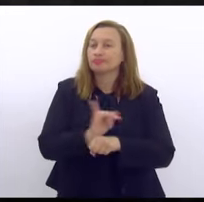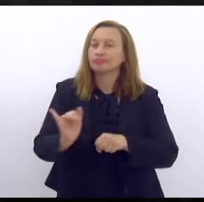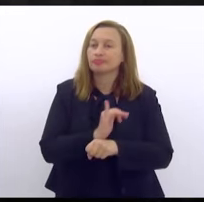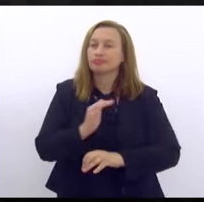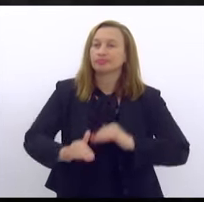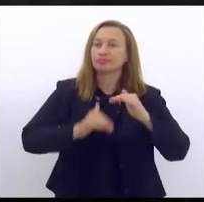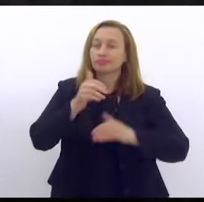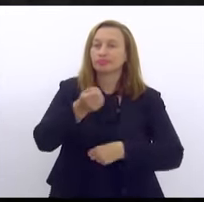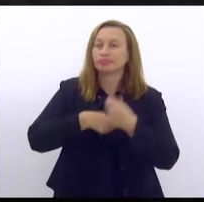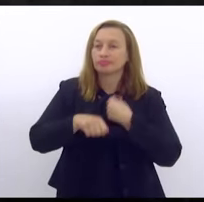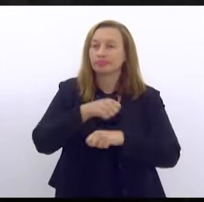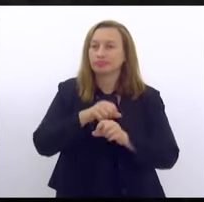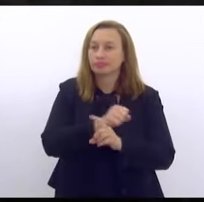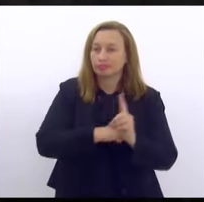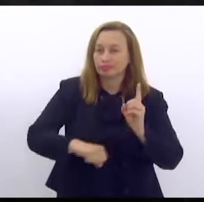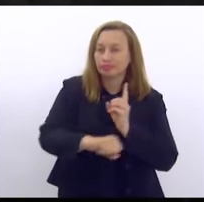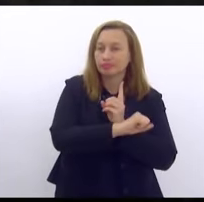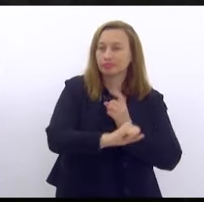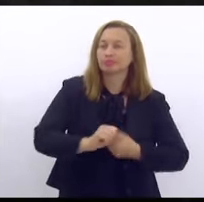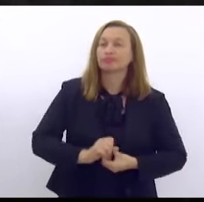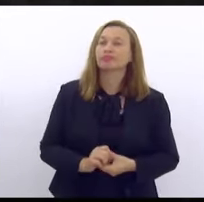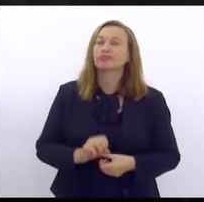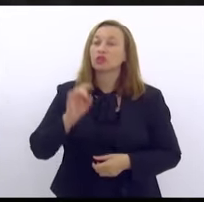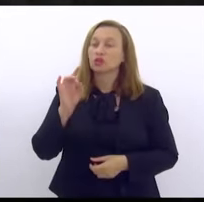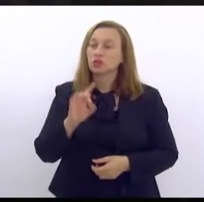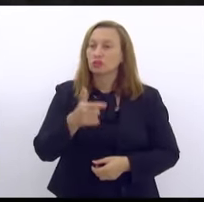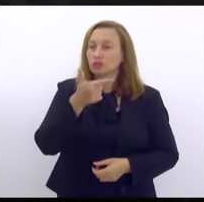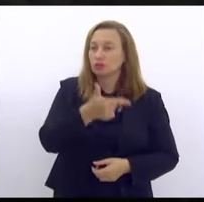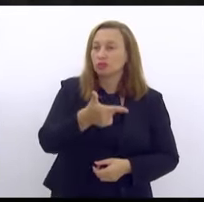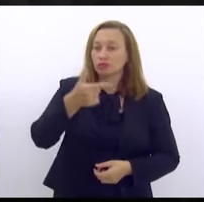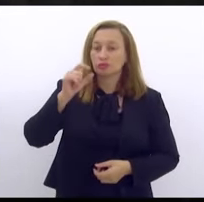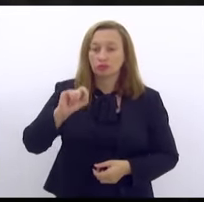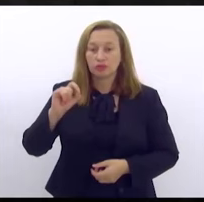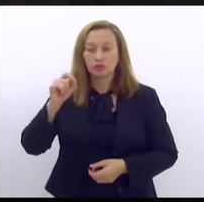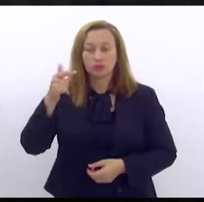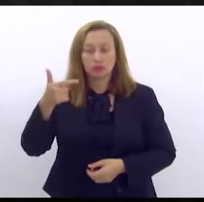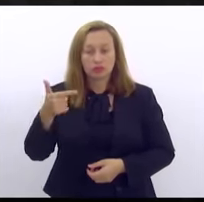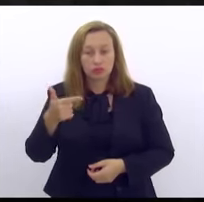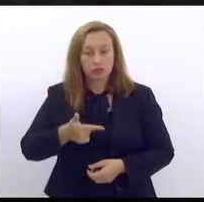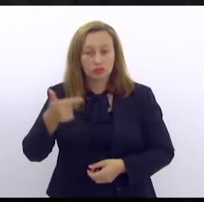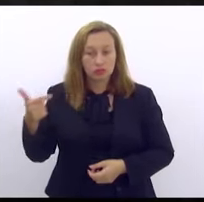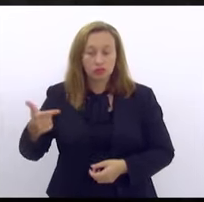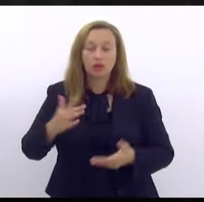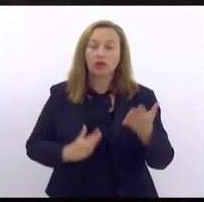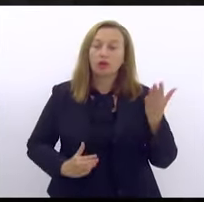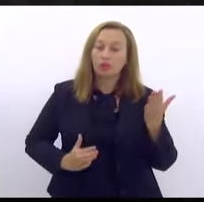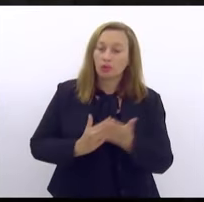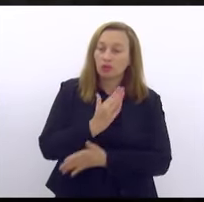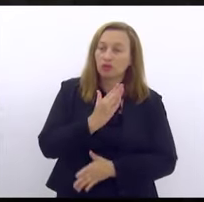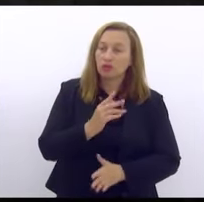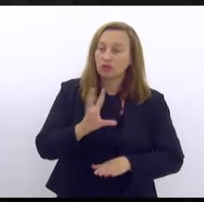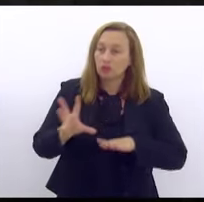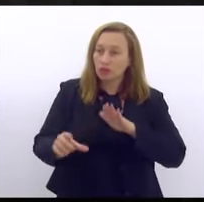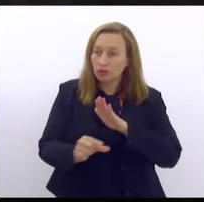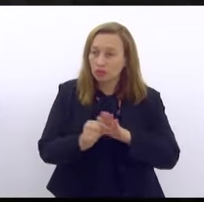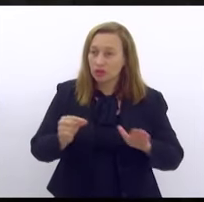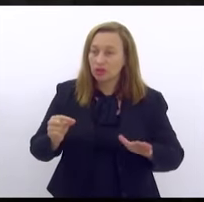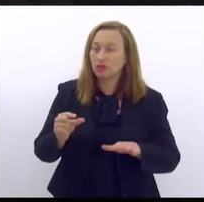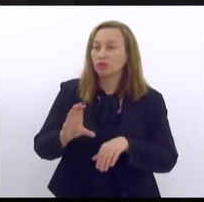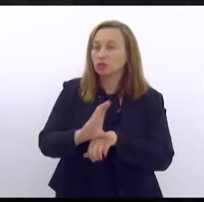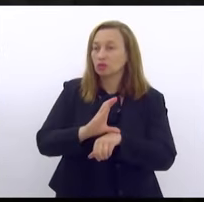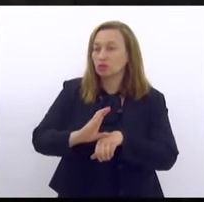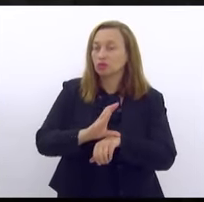Desenvolvimento Econômico e Social. Porque somente em 22 nós aprovamos uma emenda